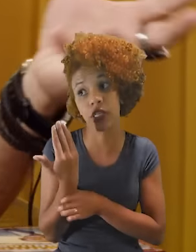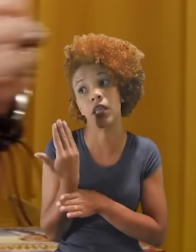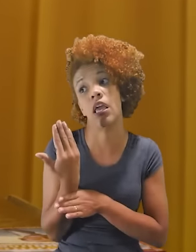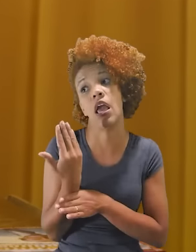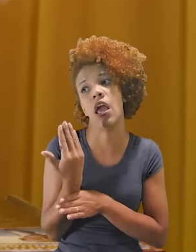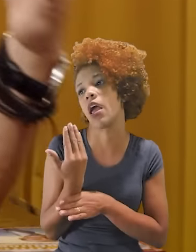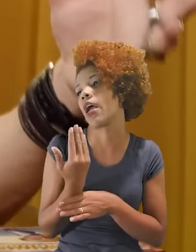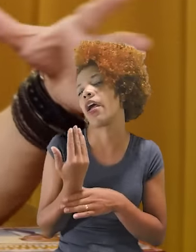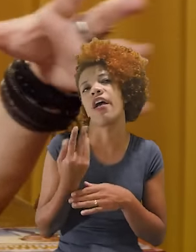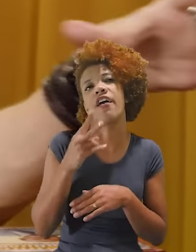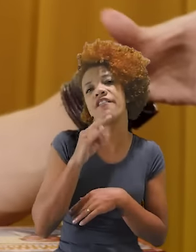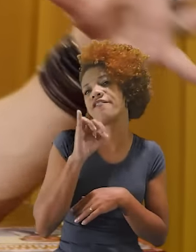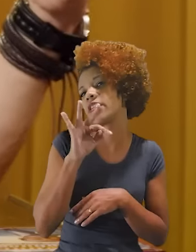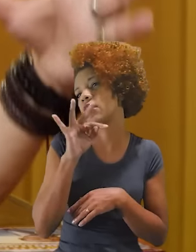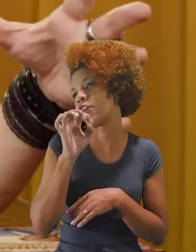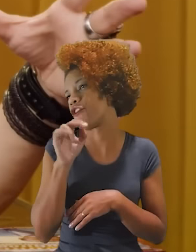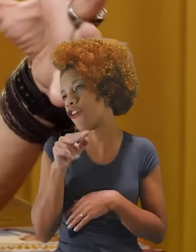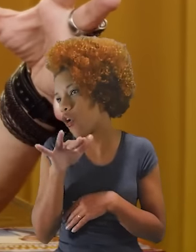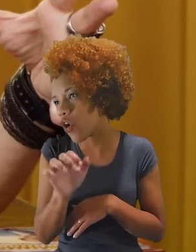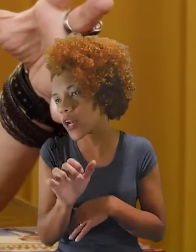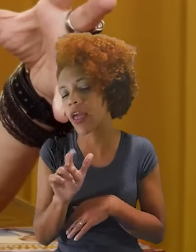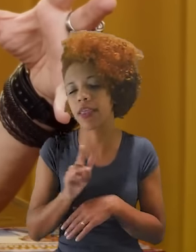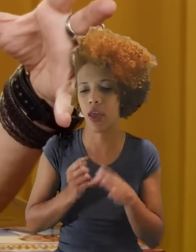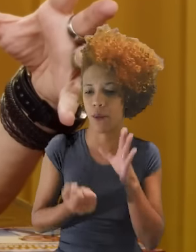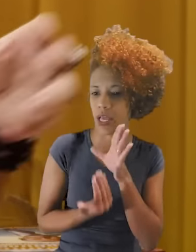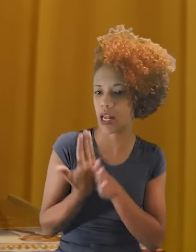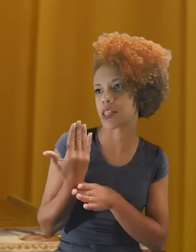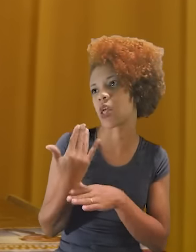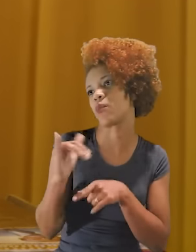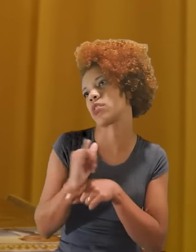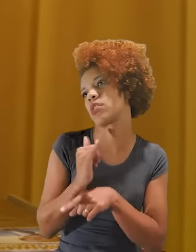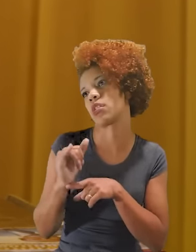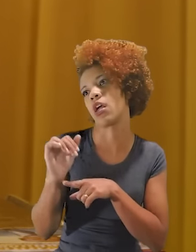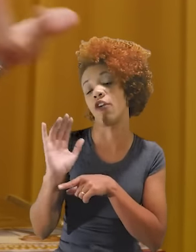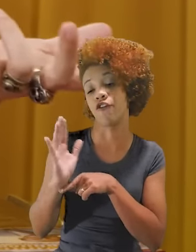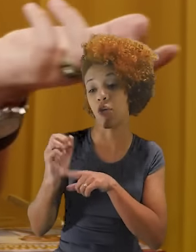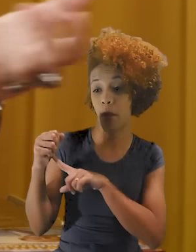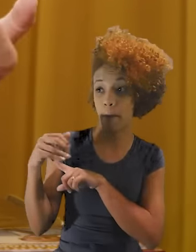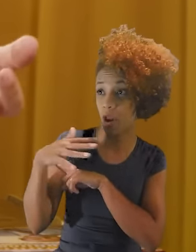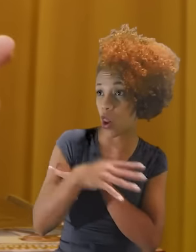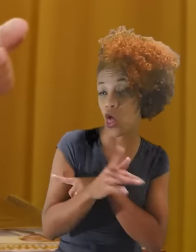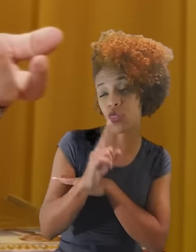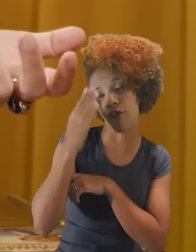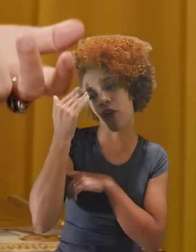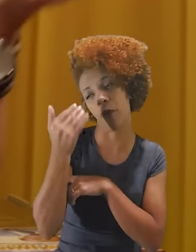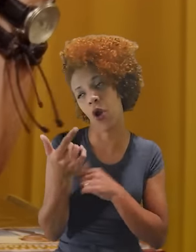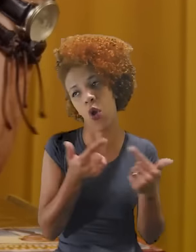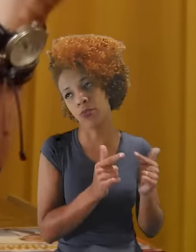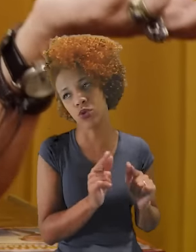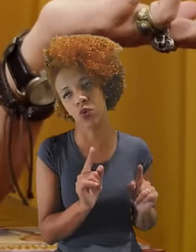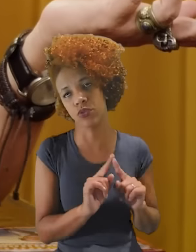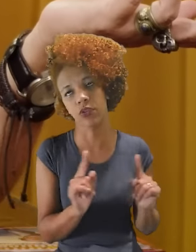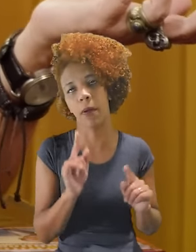né? Vitafone, eram várias outras coisas, conseguiram criar um sistema. E aí esse filme estourou na época e tal. Não foi um grande sucesso como os outros, óbvio.